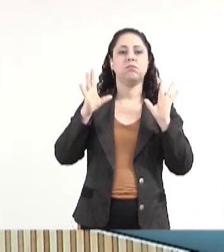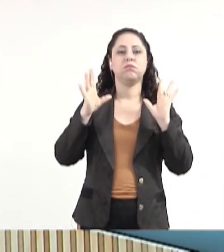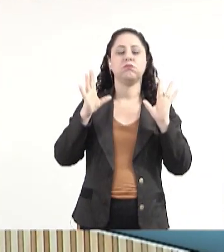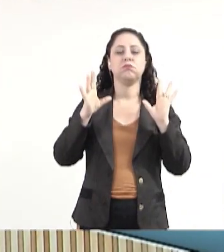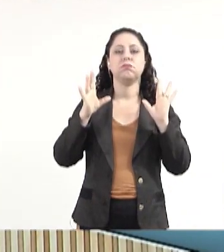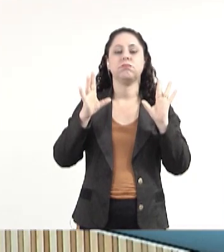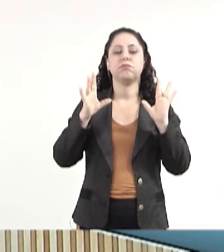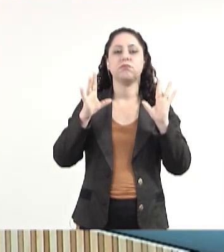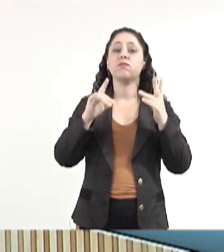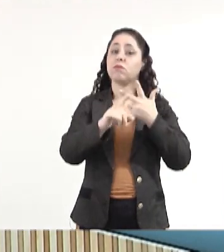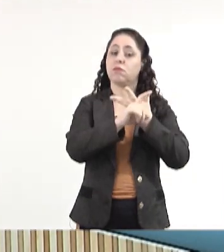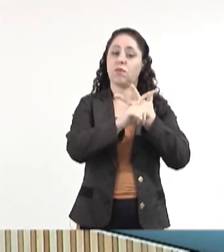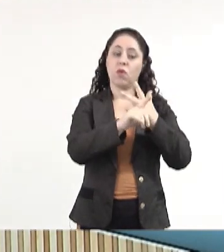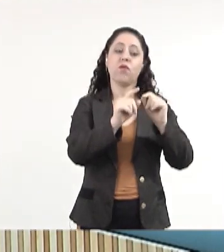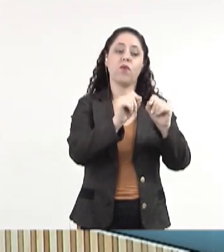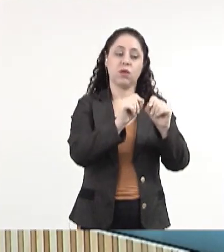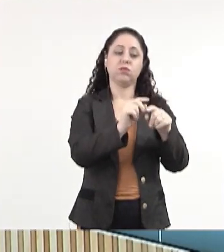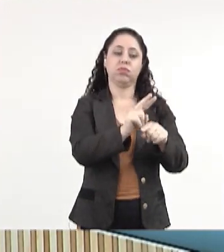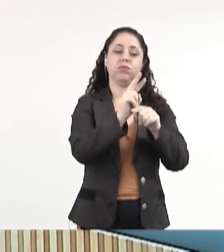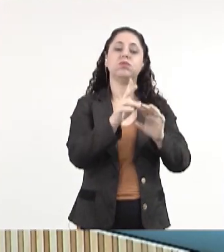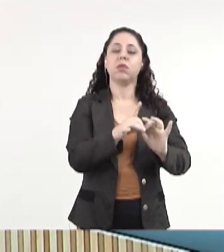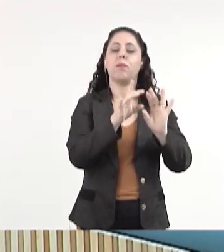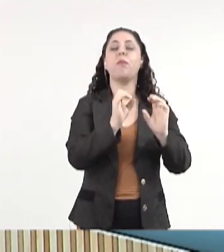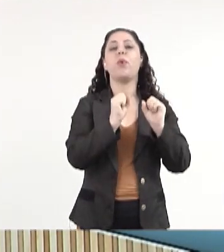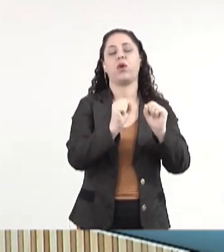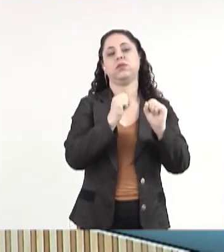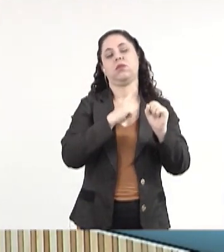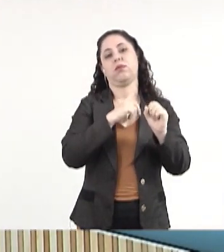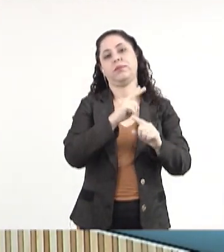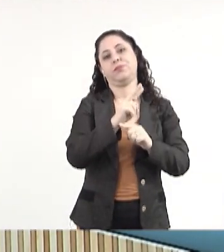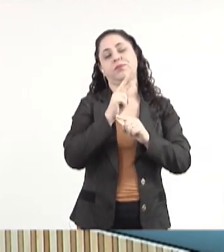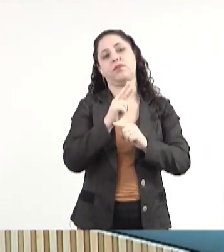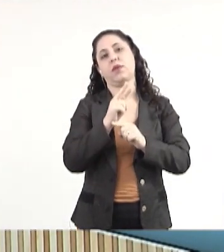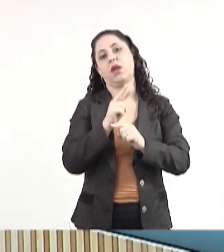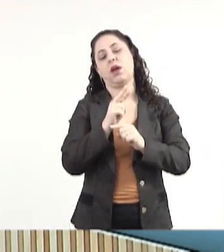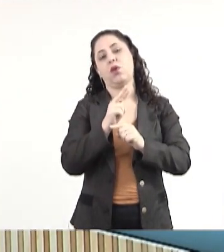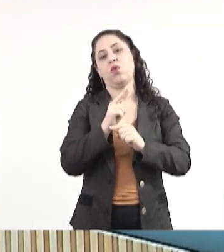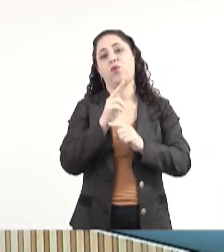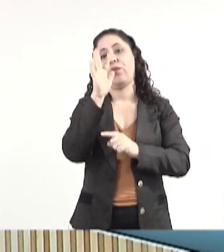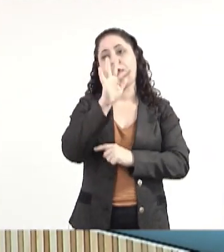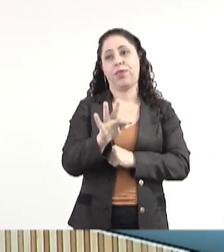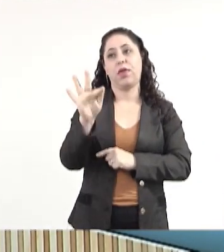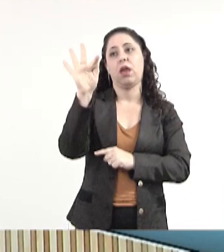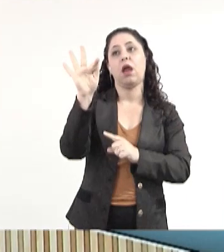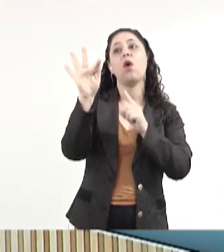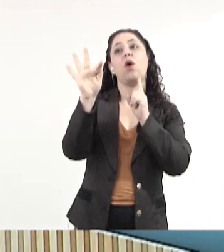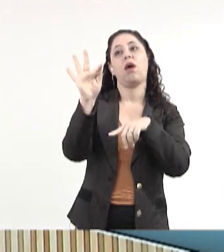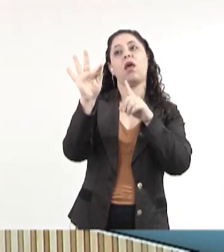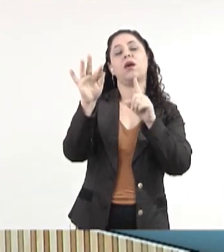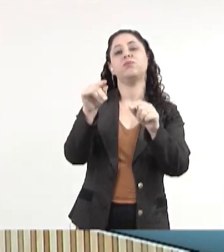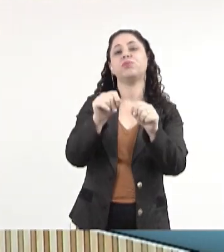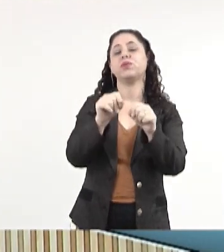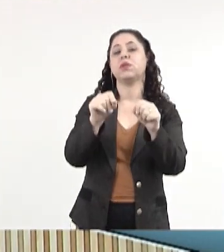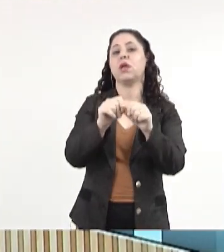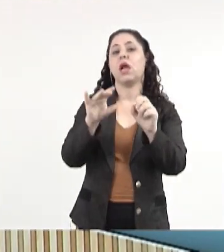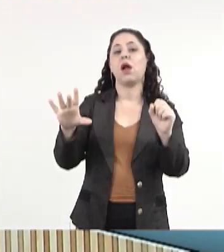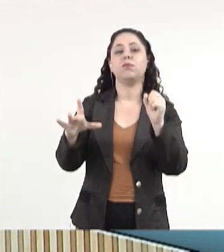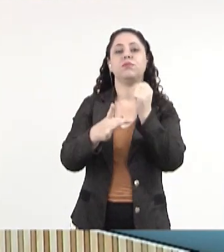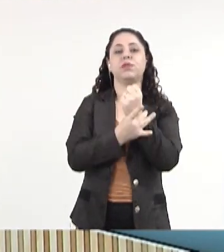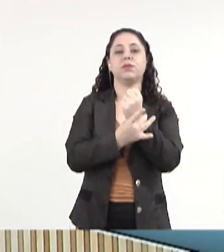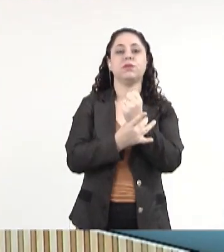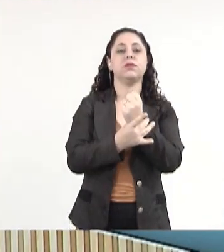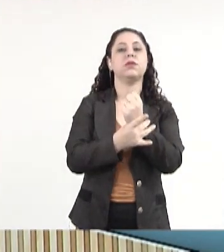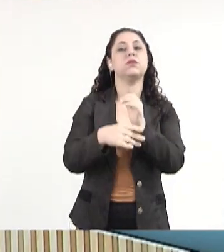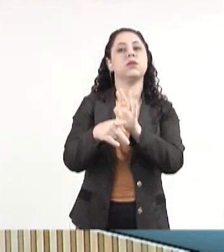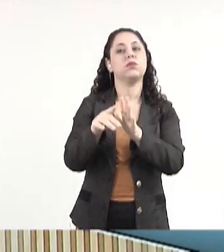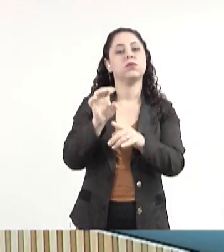autorizar que o Poder Executivo contraia esses empréstimos, e a União também, nesse caso, ela presta uma